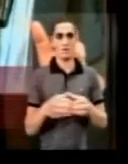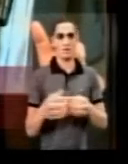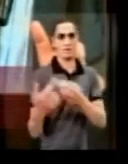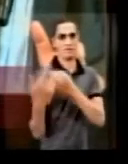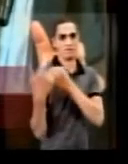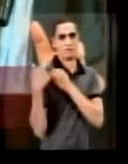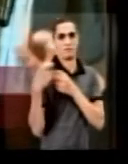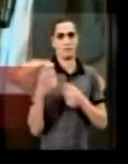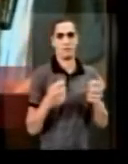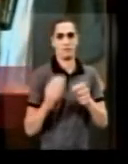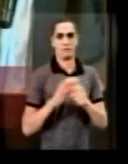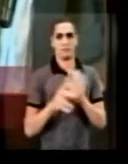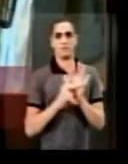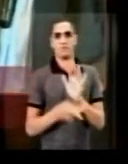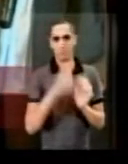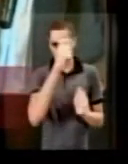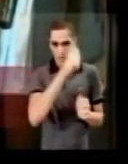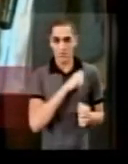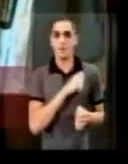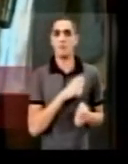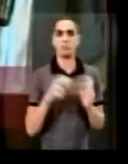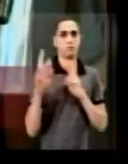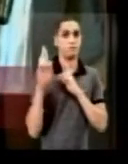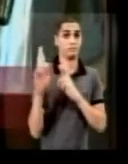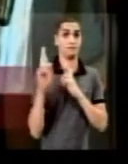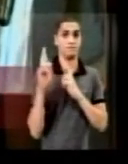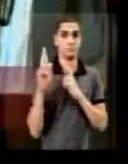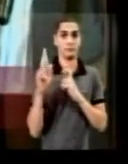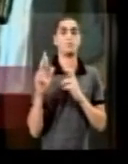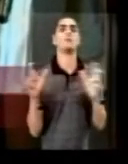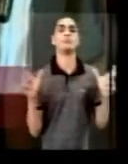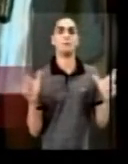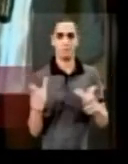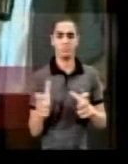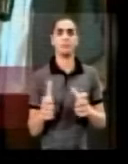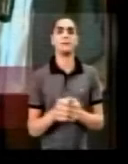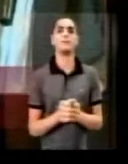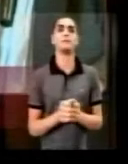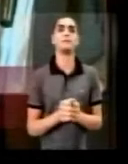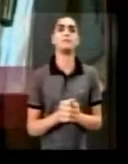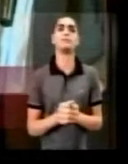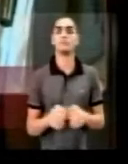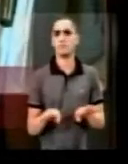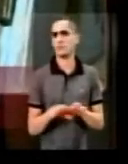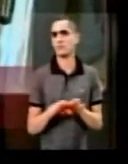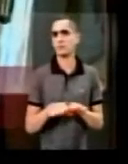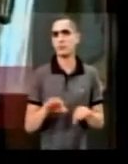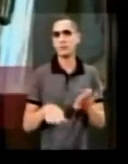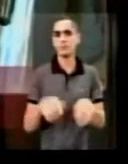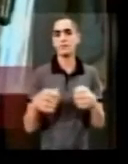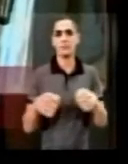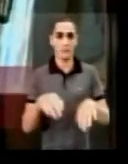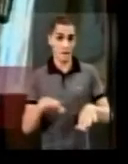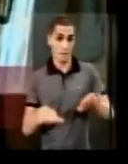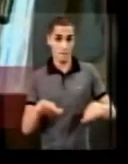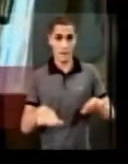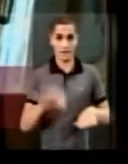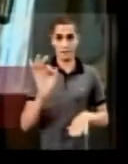de casos. E isso vai refletir na taxa de ocupação. Se não